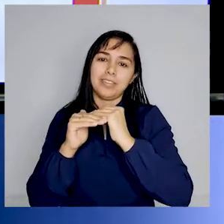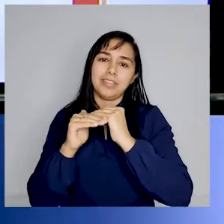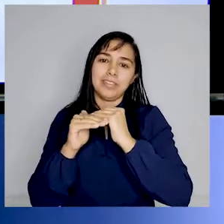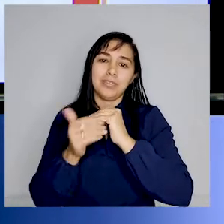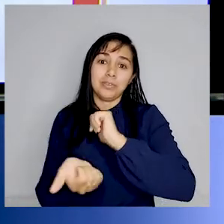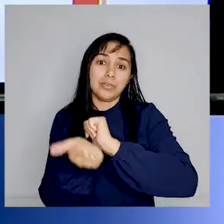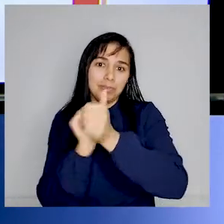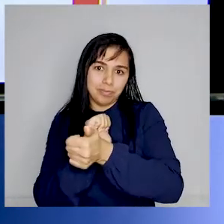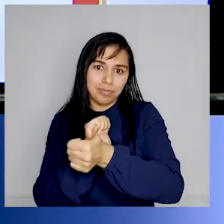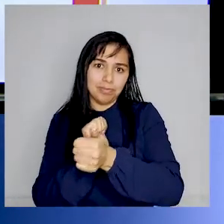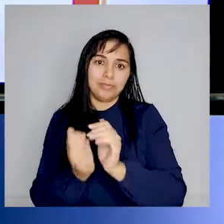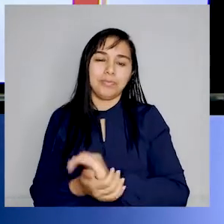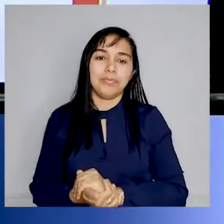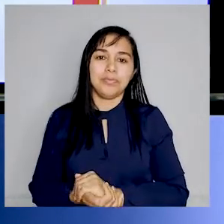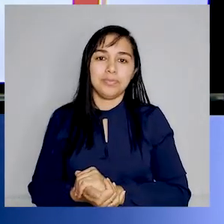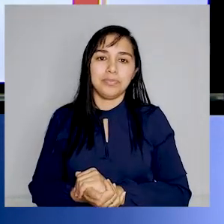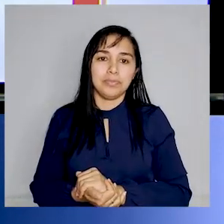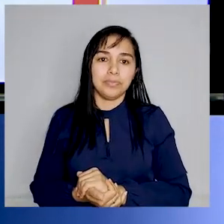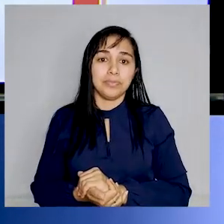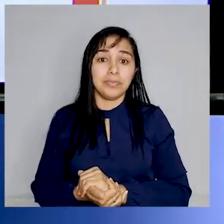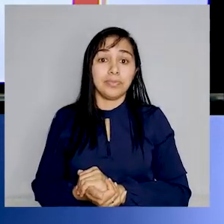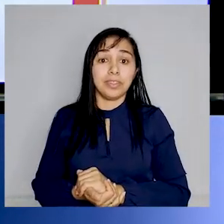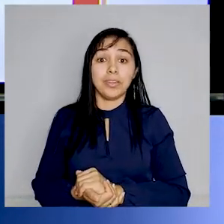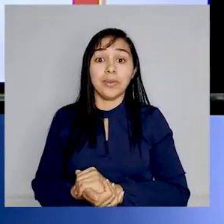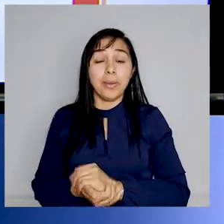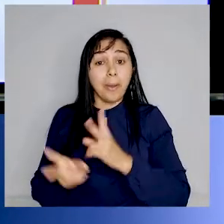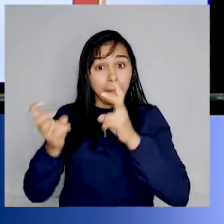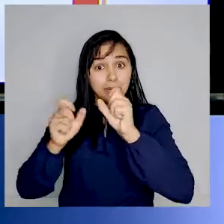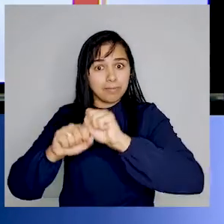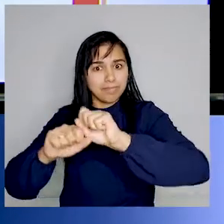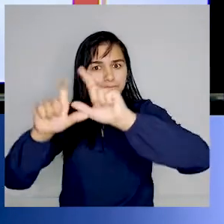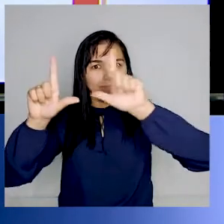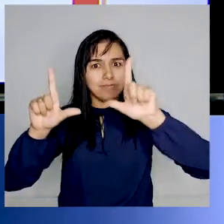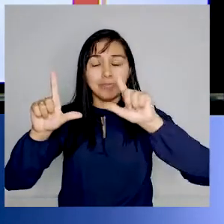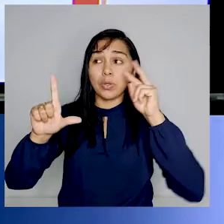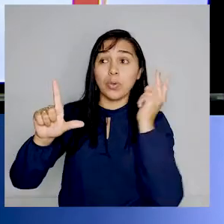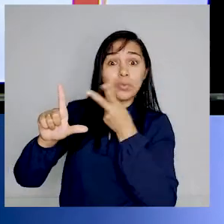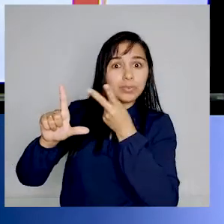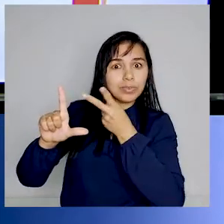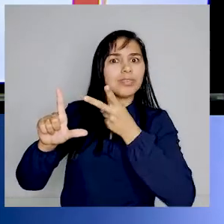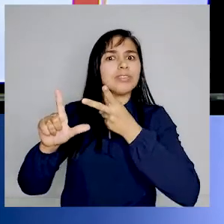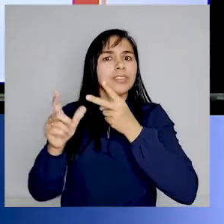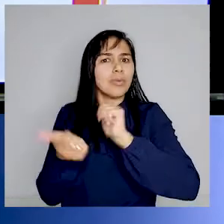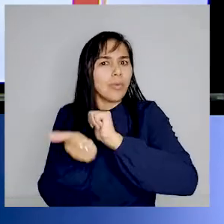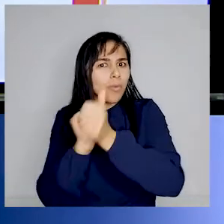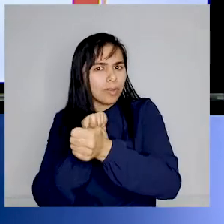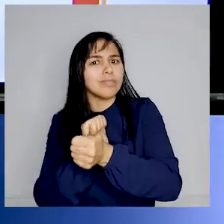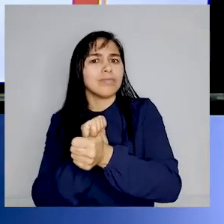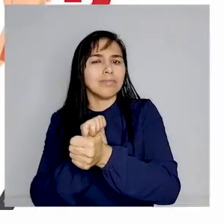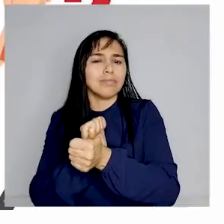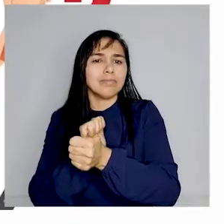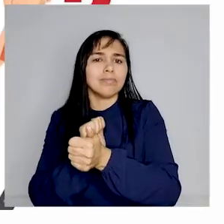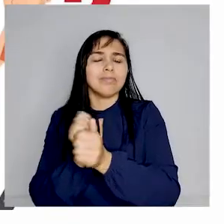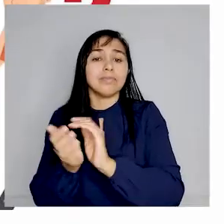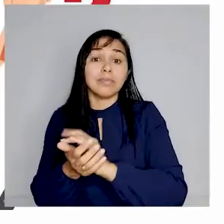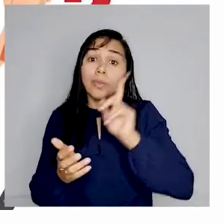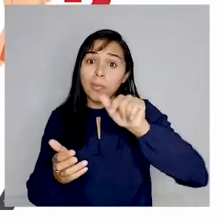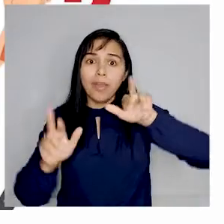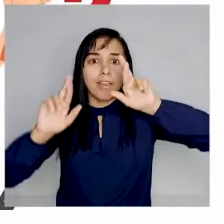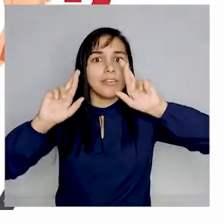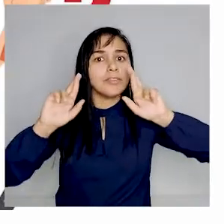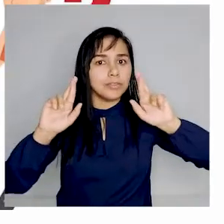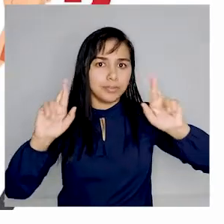podemos observar aonde os dois estão exercendo uma modalidade esportiva. Então, assim, há uma